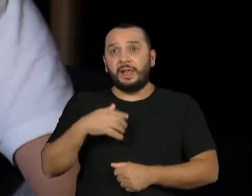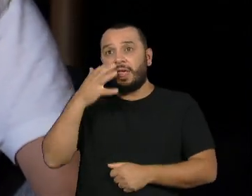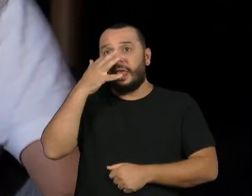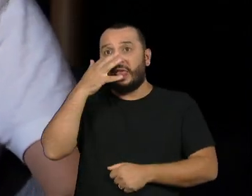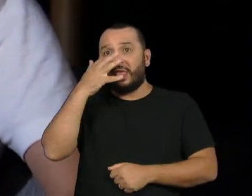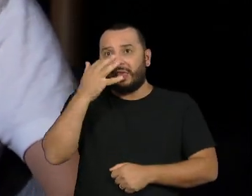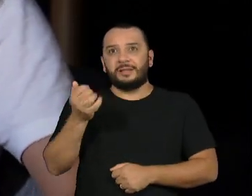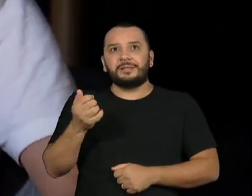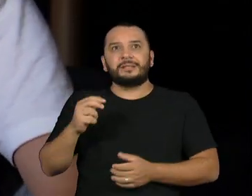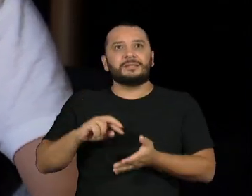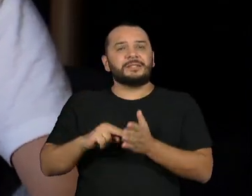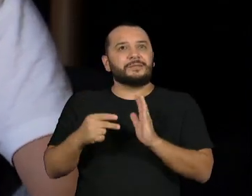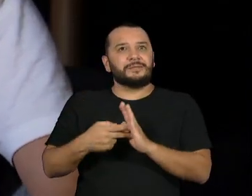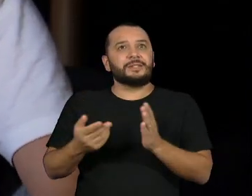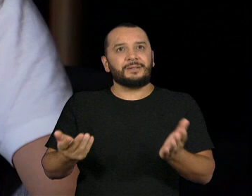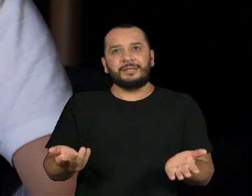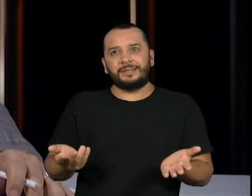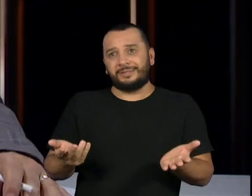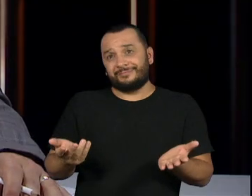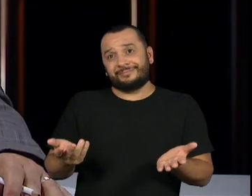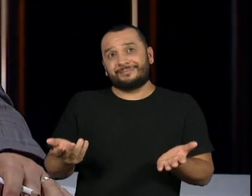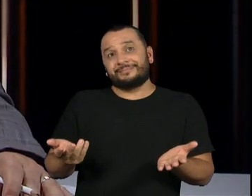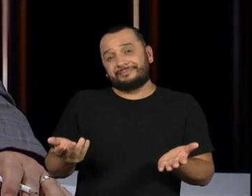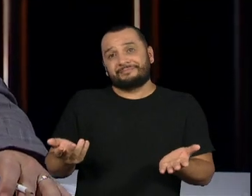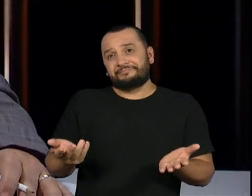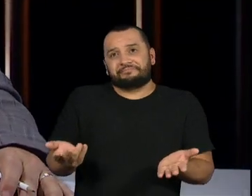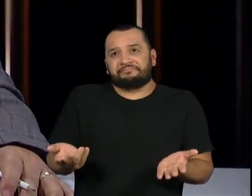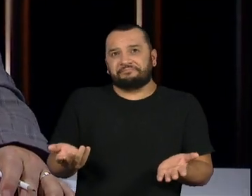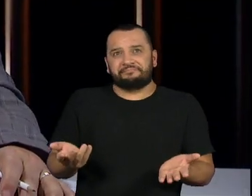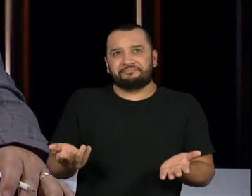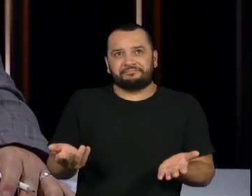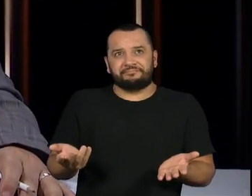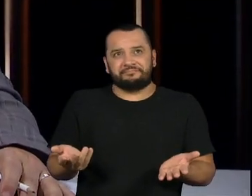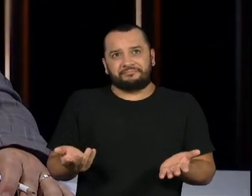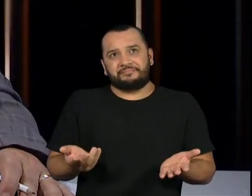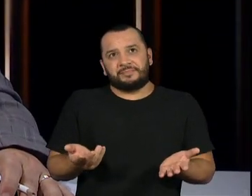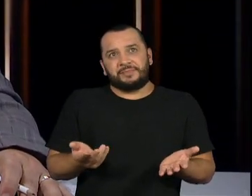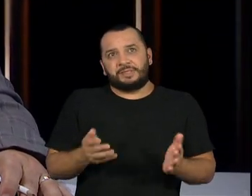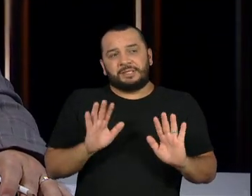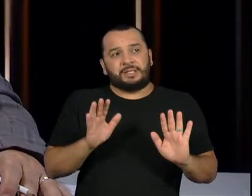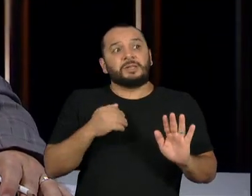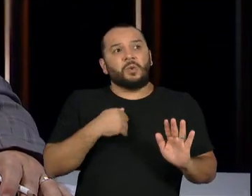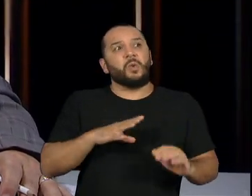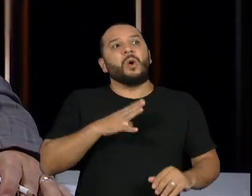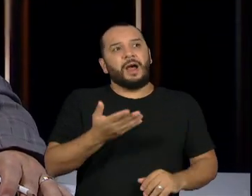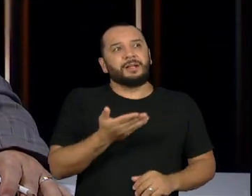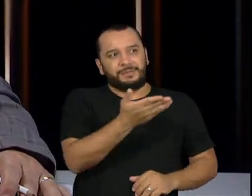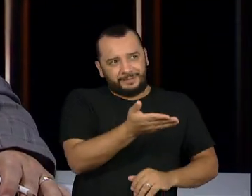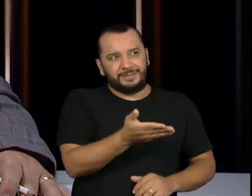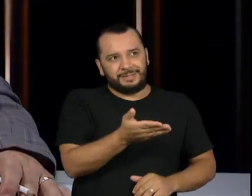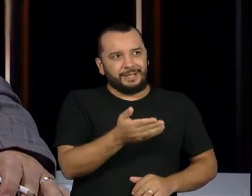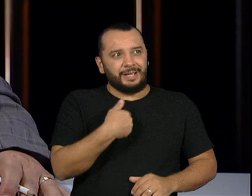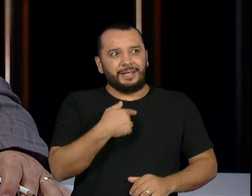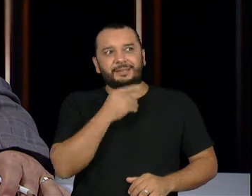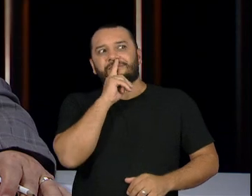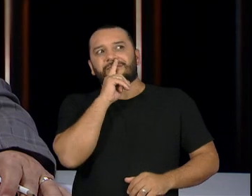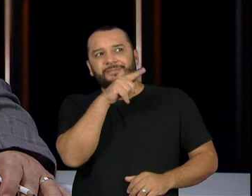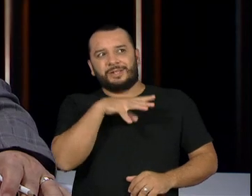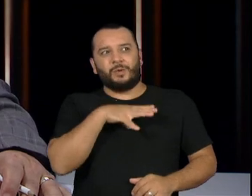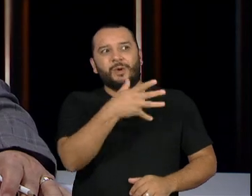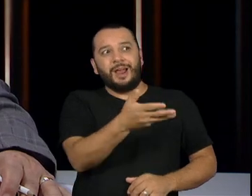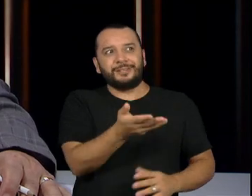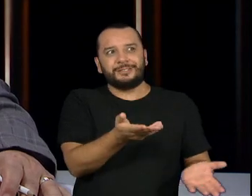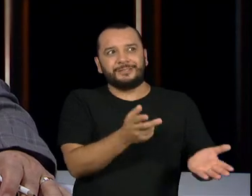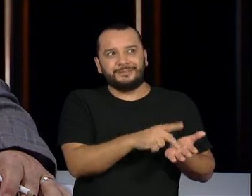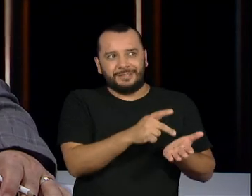é que não devia ser grande coisa, né? Assim, te deu mais coragem, né? Não é uma coisa que você vai correr um